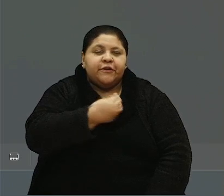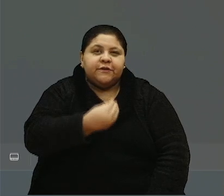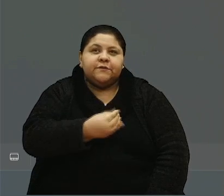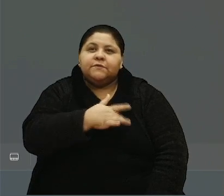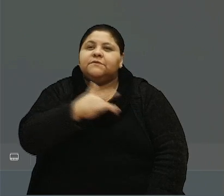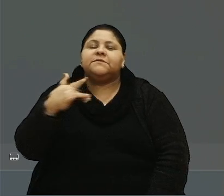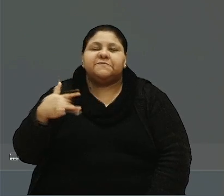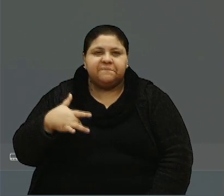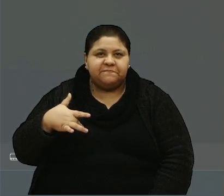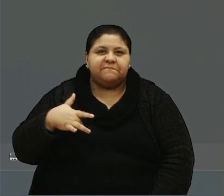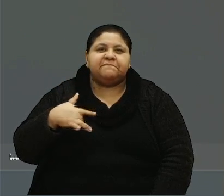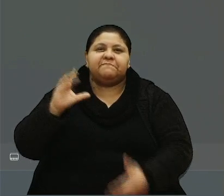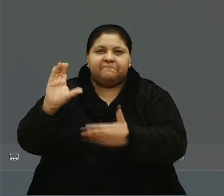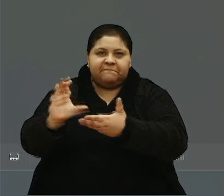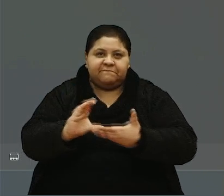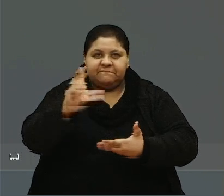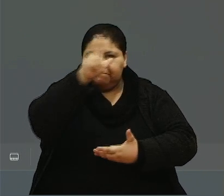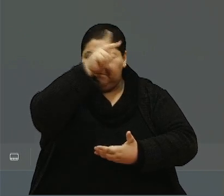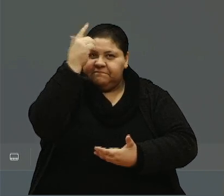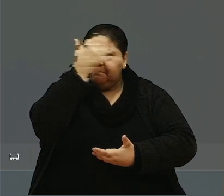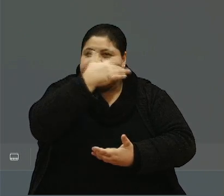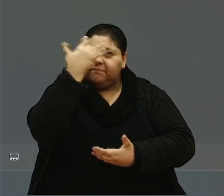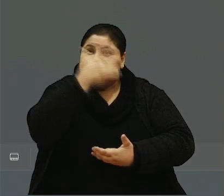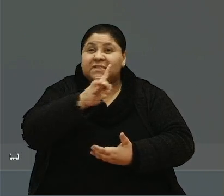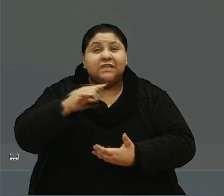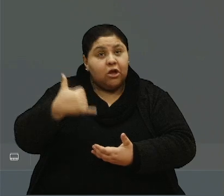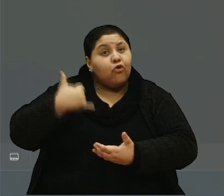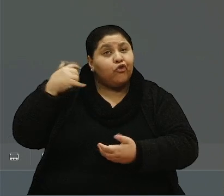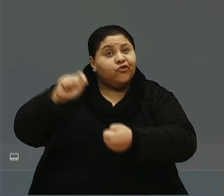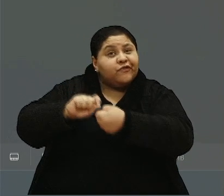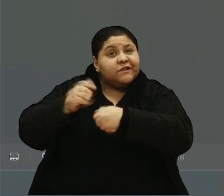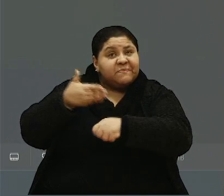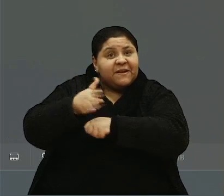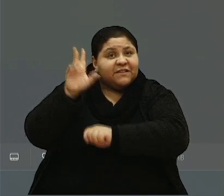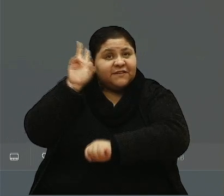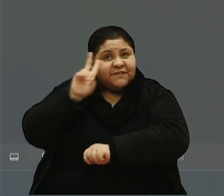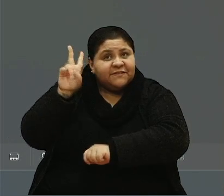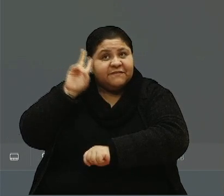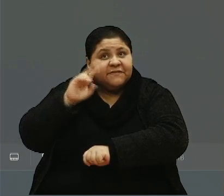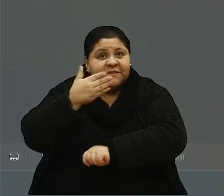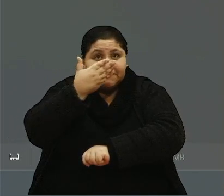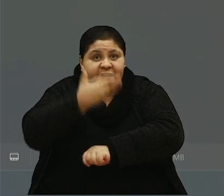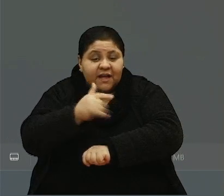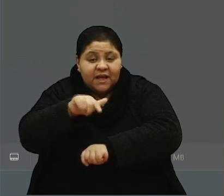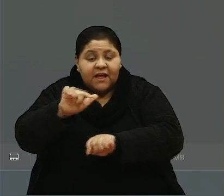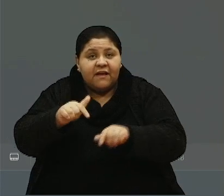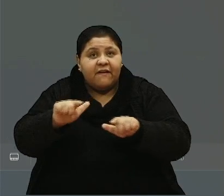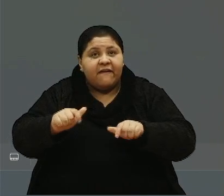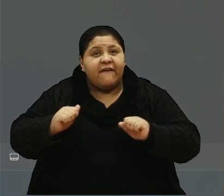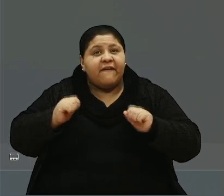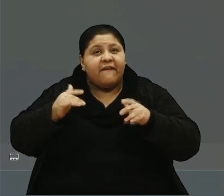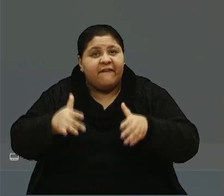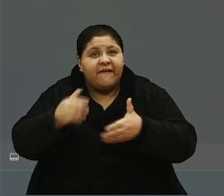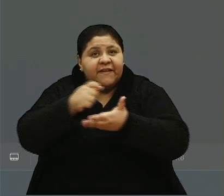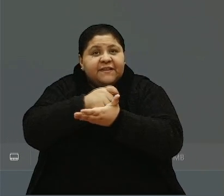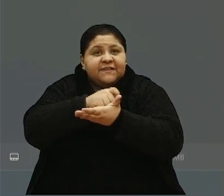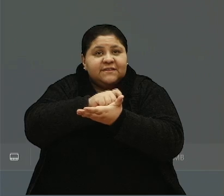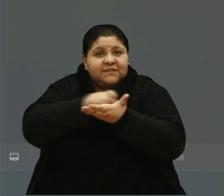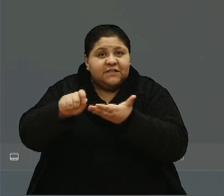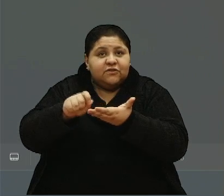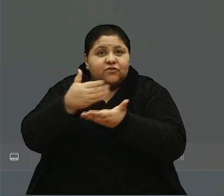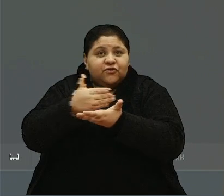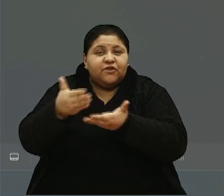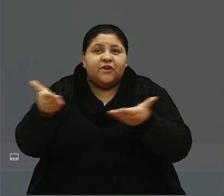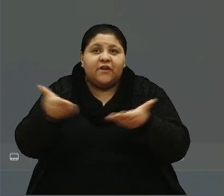com grandes investimentos do nosso prefeito Agiló, e tenho orgulho de fazer parte dessa história, pois eu estive aqui no ato da assinatura no início e agora poder